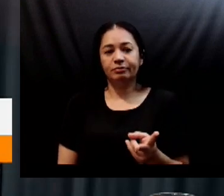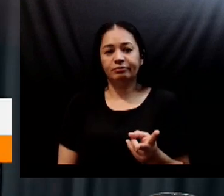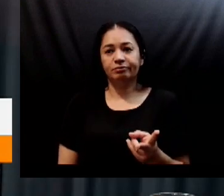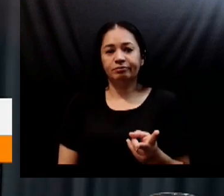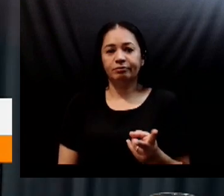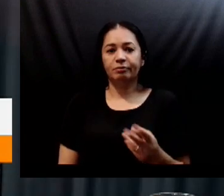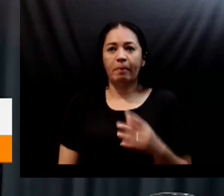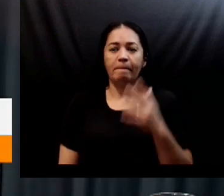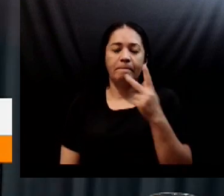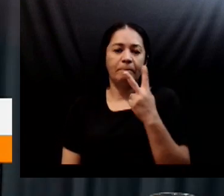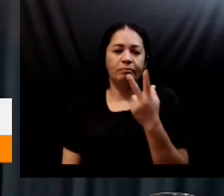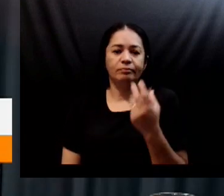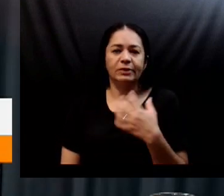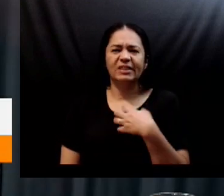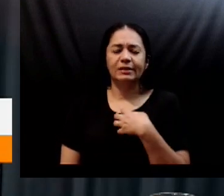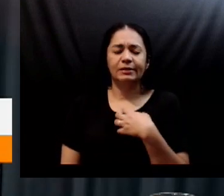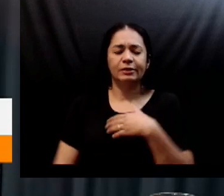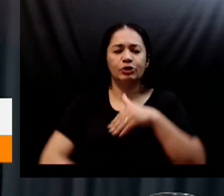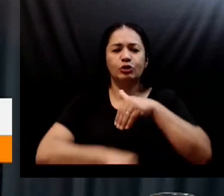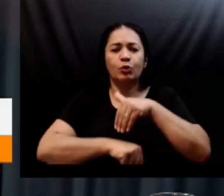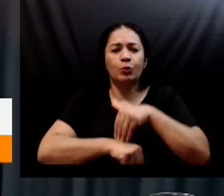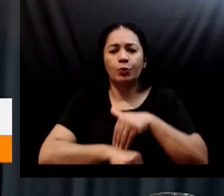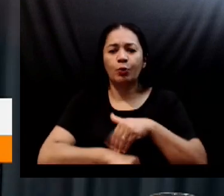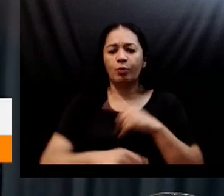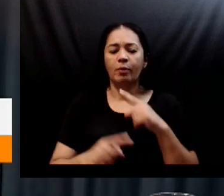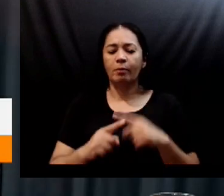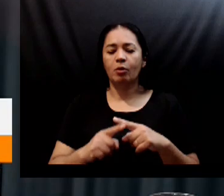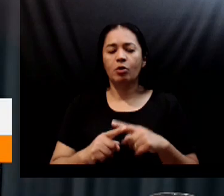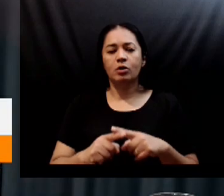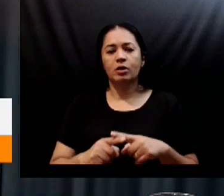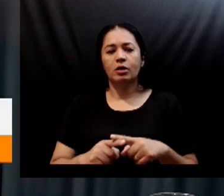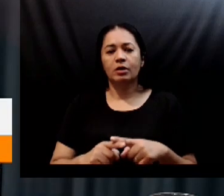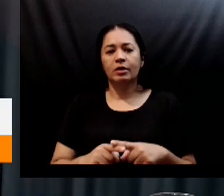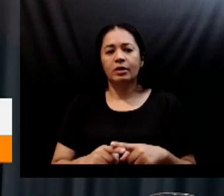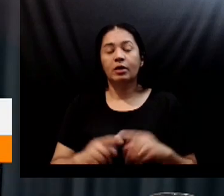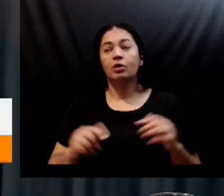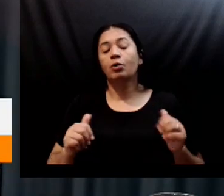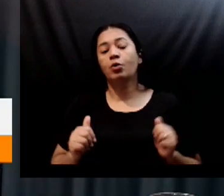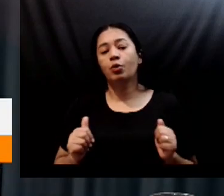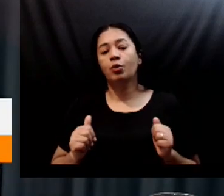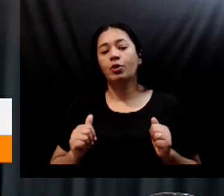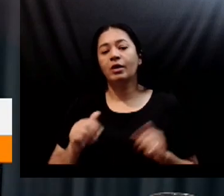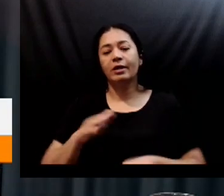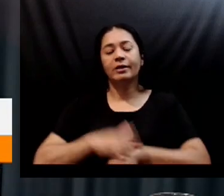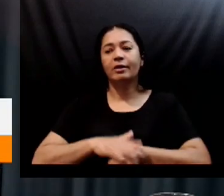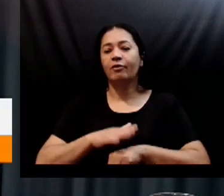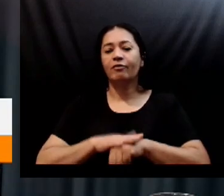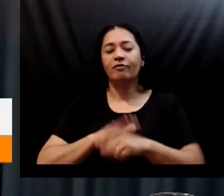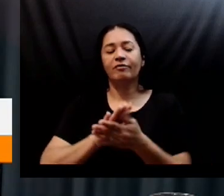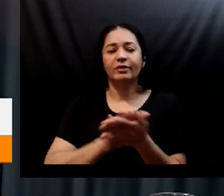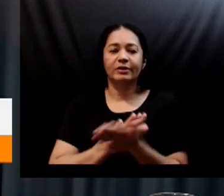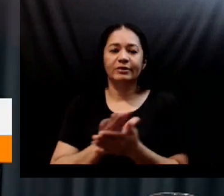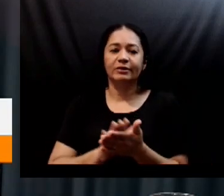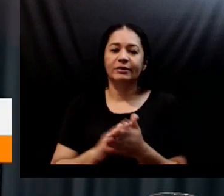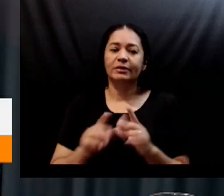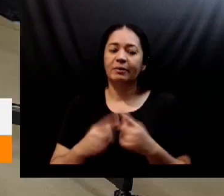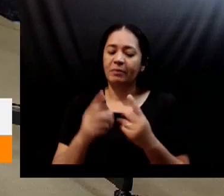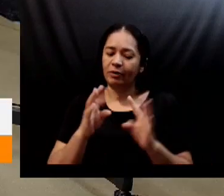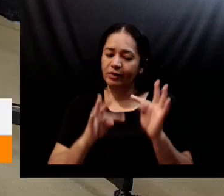sente realmente a culpa de não fazer nada, mas por isso, porque foi aprendido essa culpa. Mas com terapia dá para